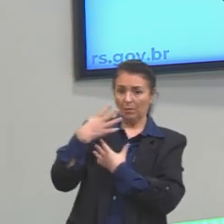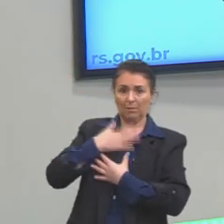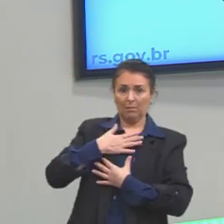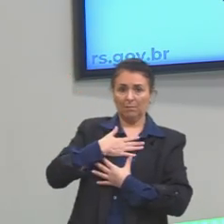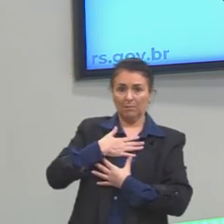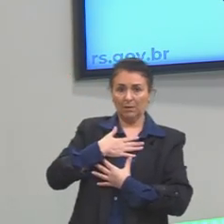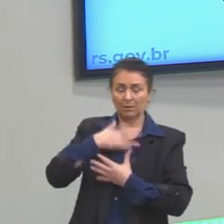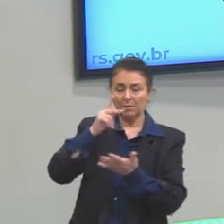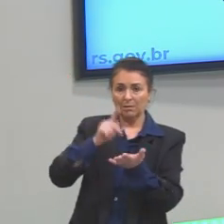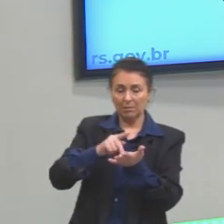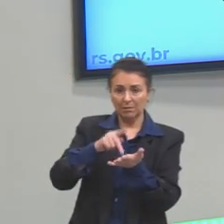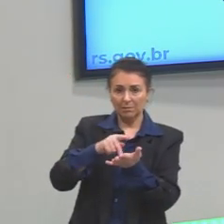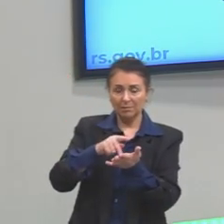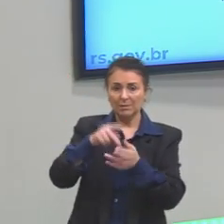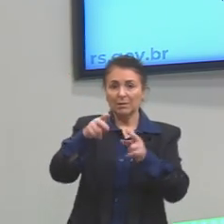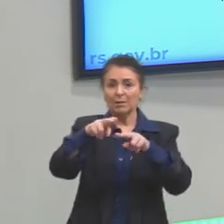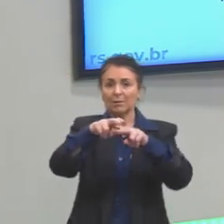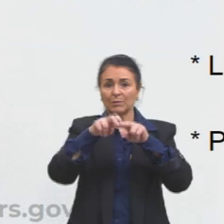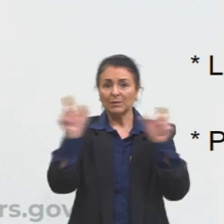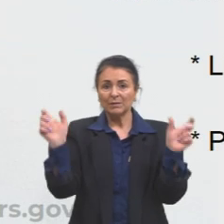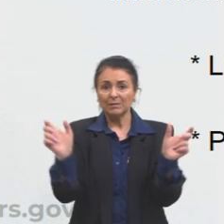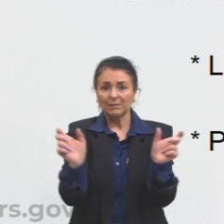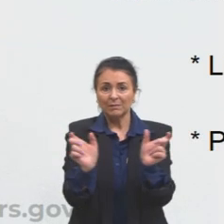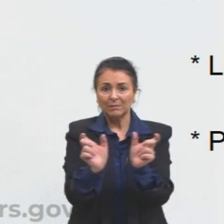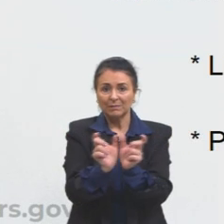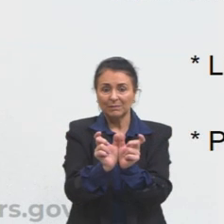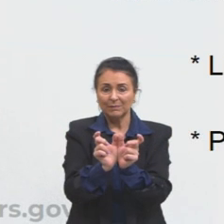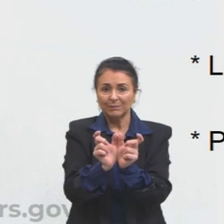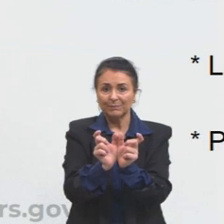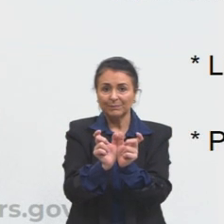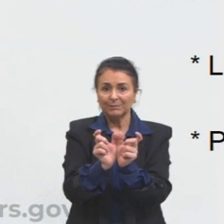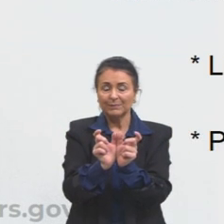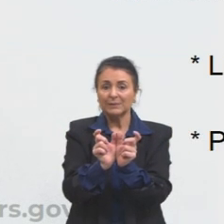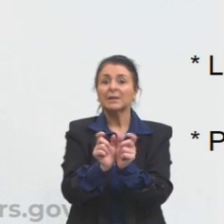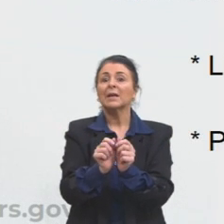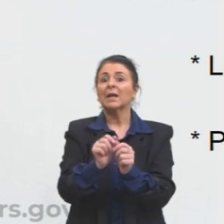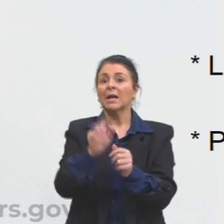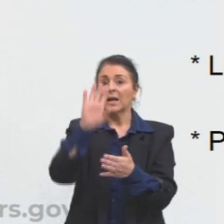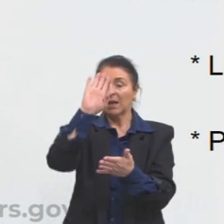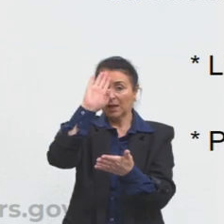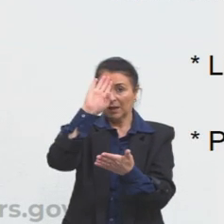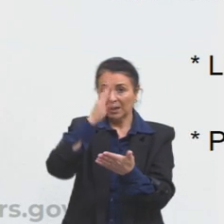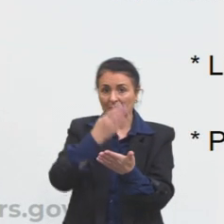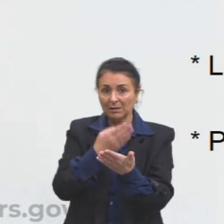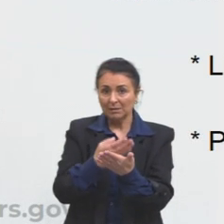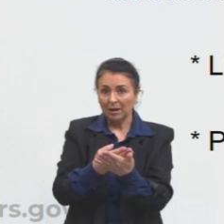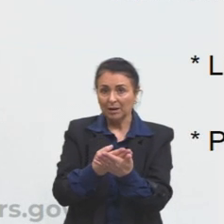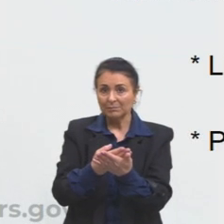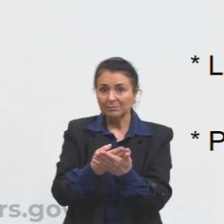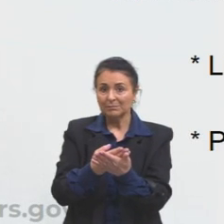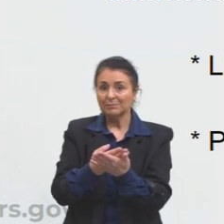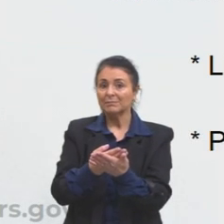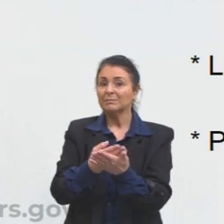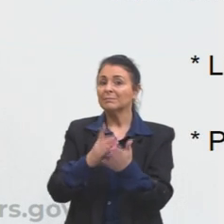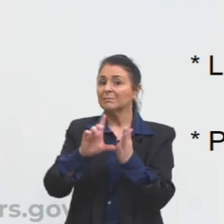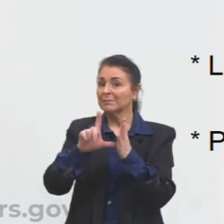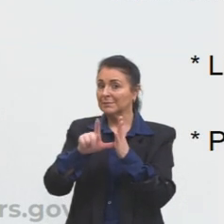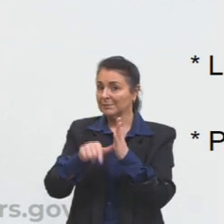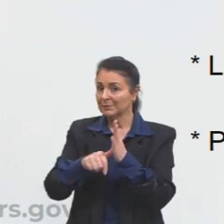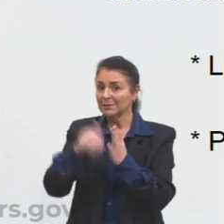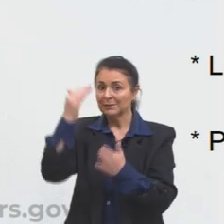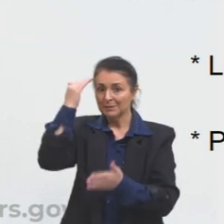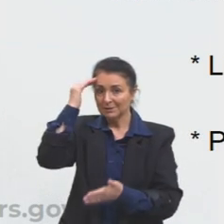por isso a famosa frase do Santo Agostinho crer para entender você tem que ter fé